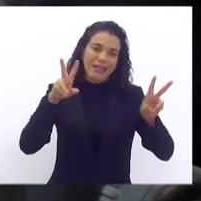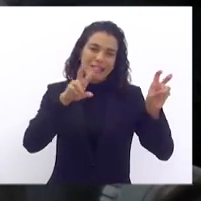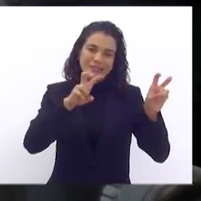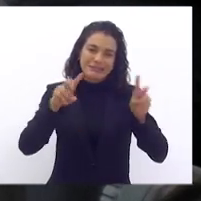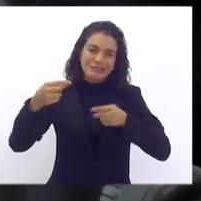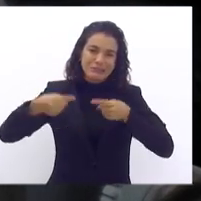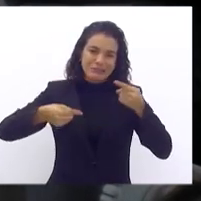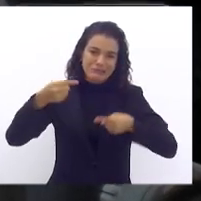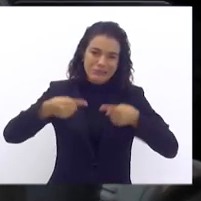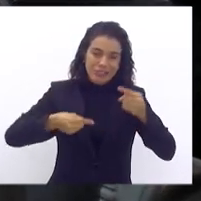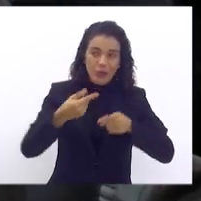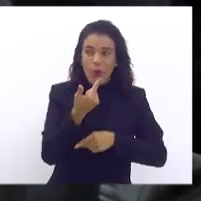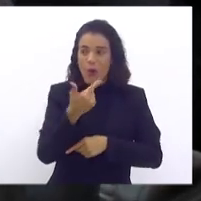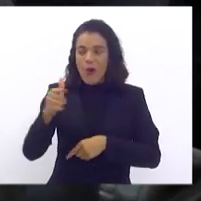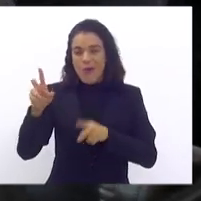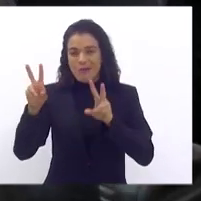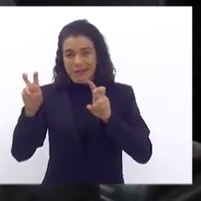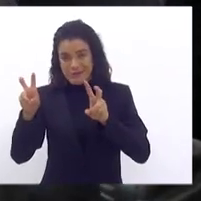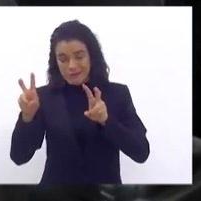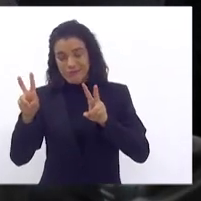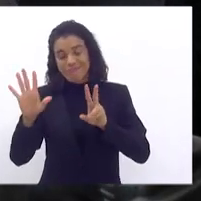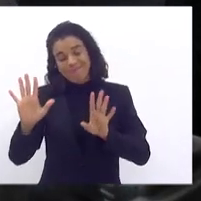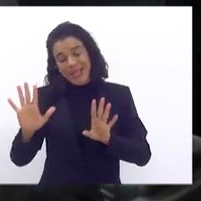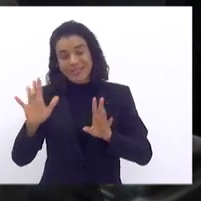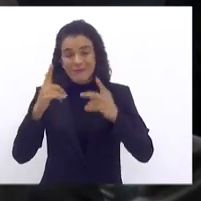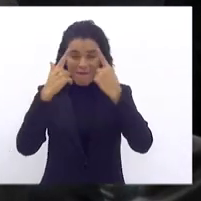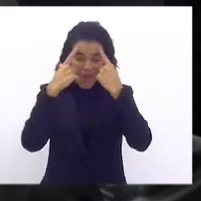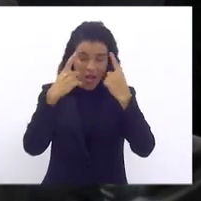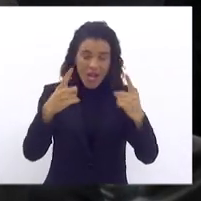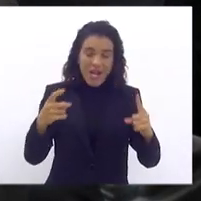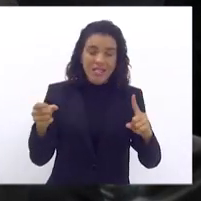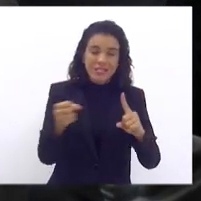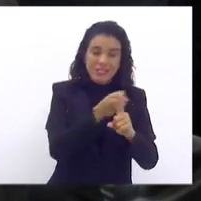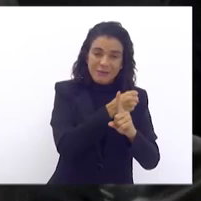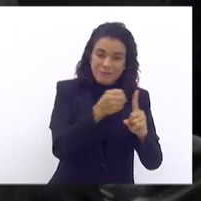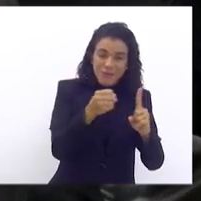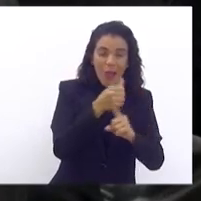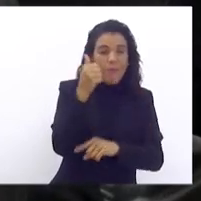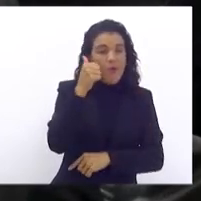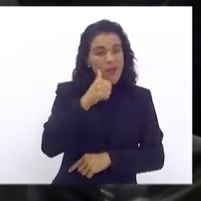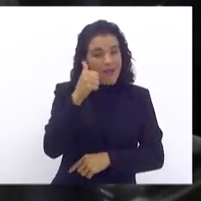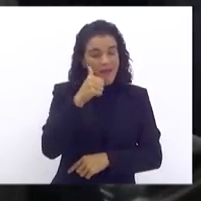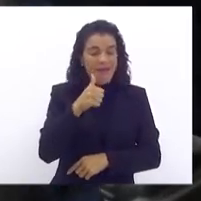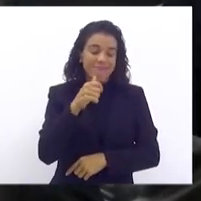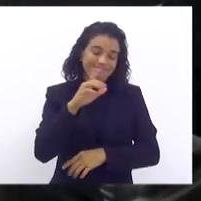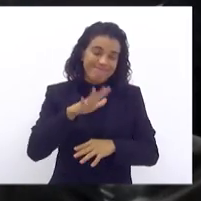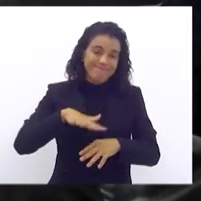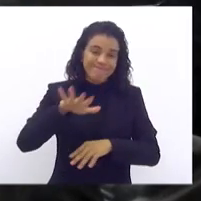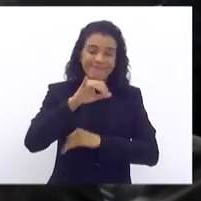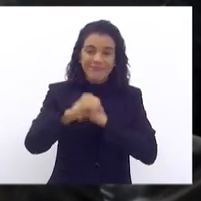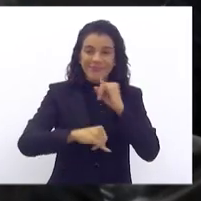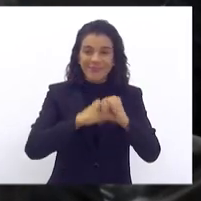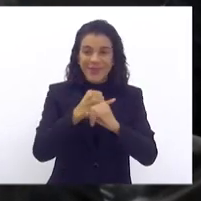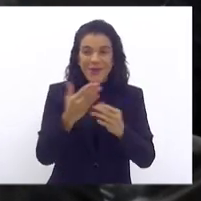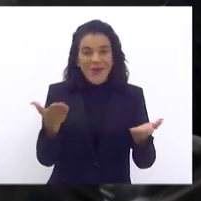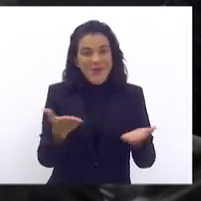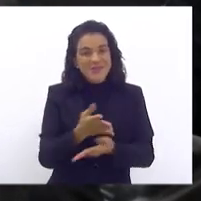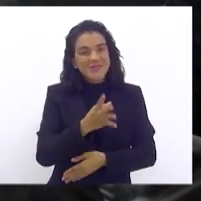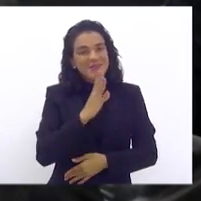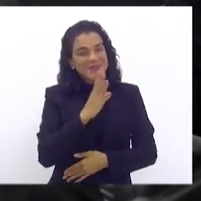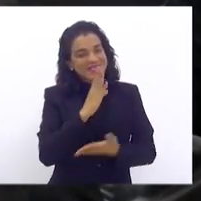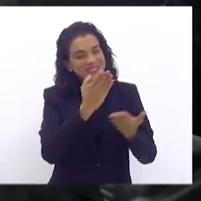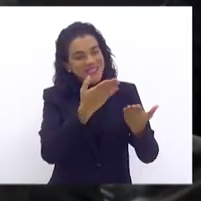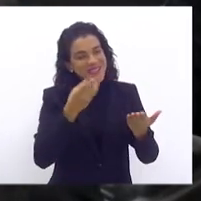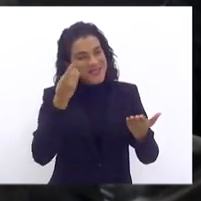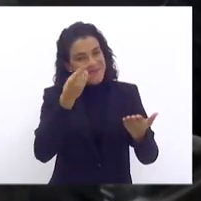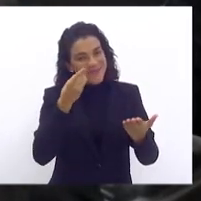contra a mulher no âmbito virtual, mas é uma alegria também estar aqui com a deputada Índia, que eu estou conhecendo hoje,